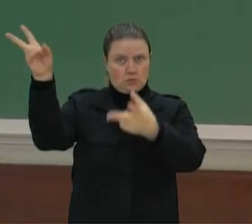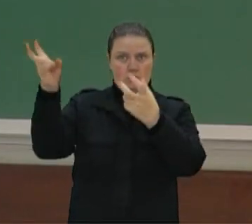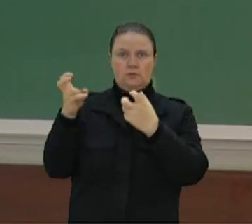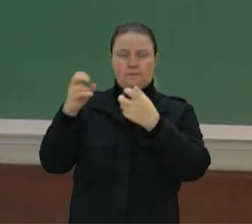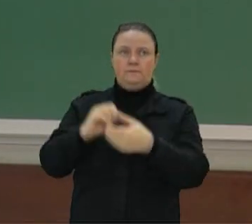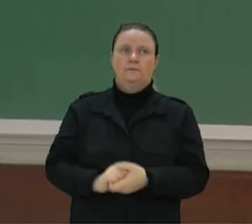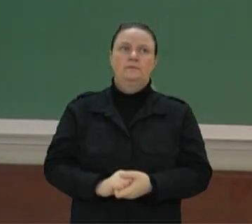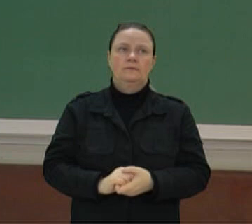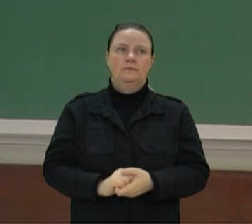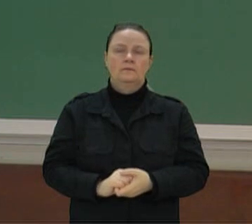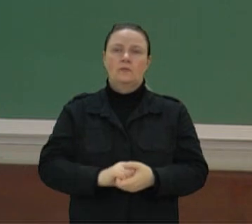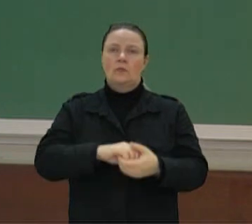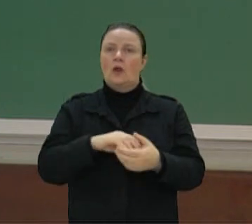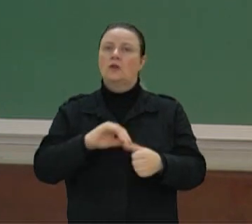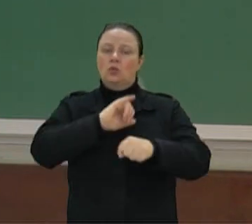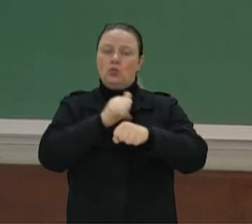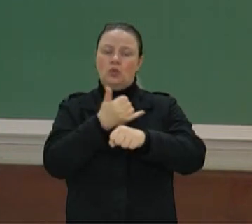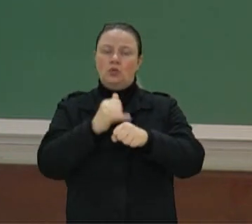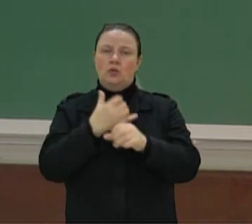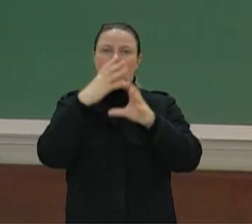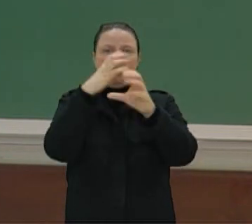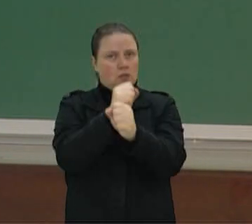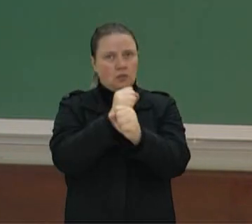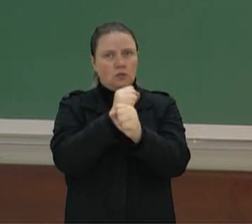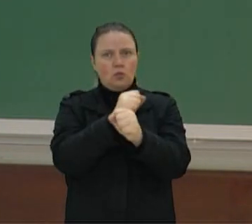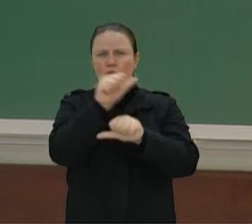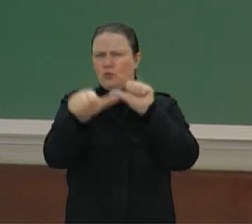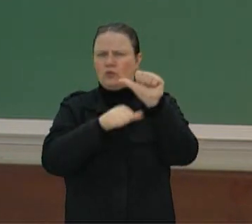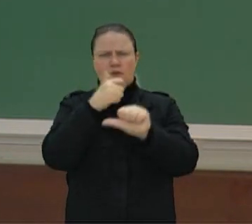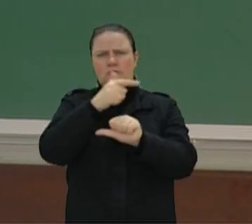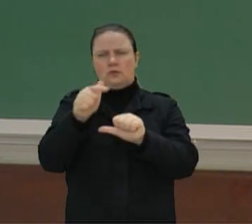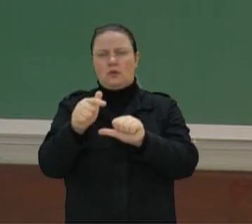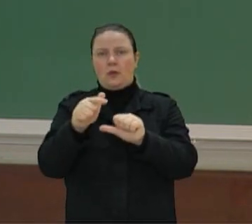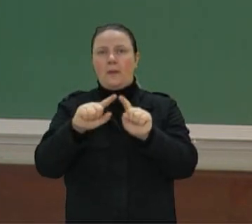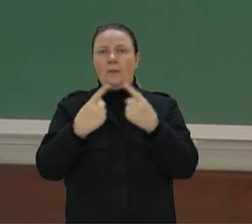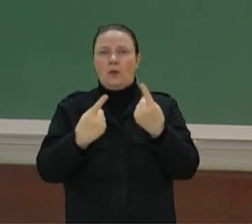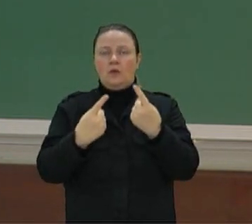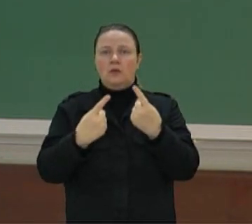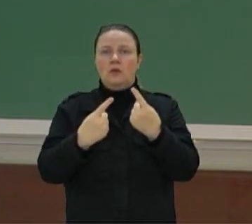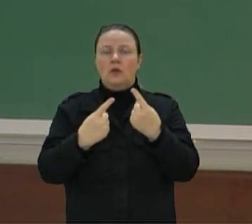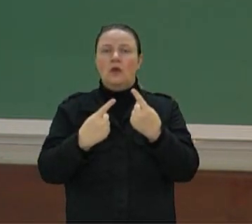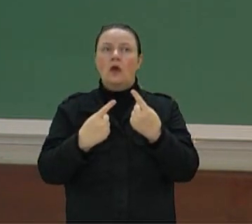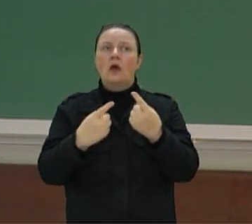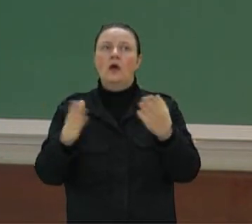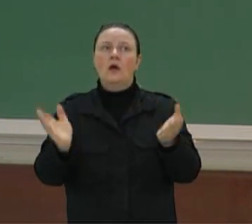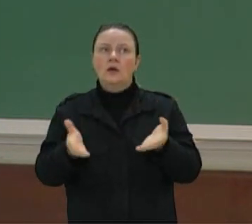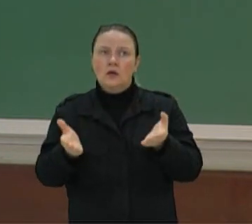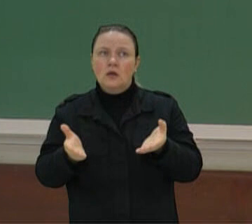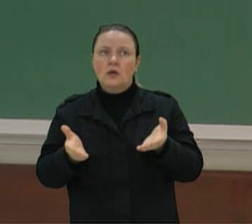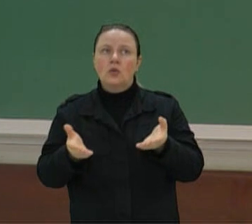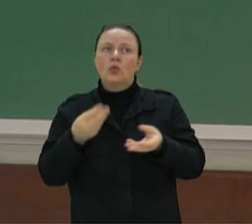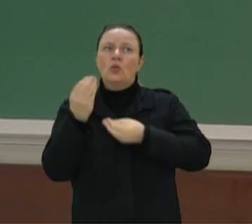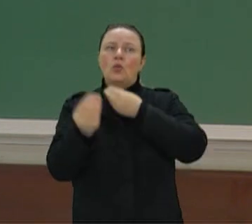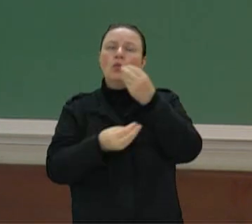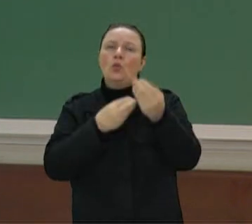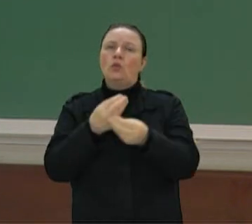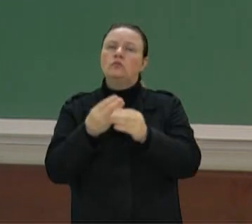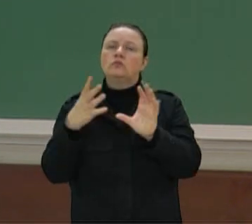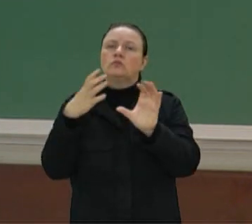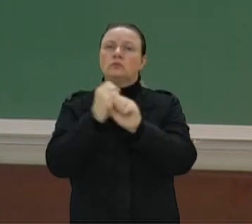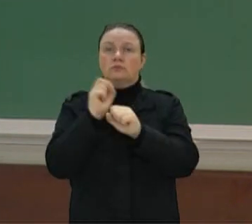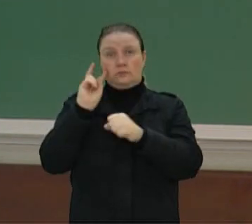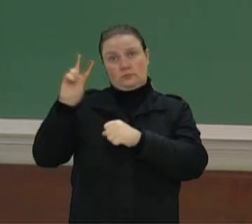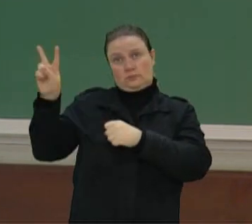diferença. Então, juros simples porque não muda. Crescimento linear porque é uma função do primeiro grau. Como que eu fiz essa conta?